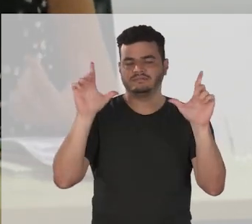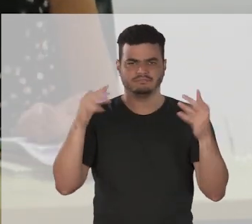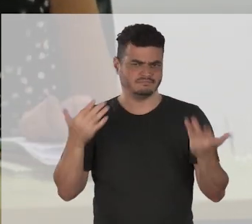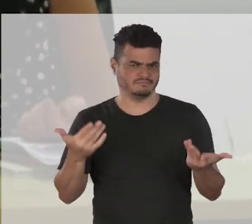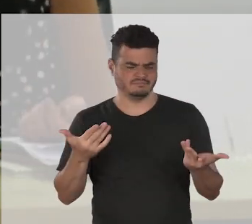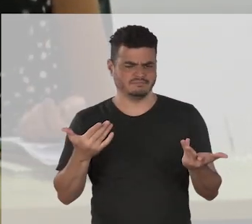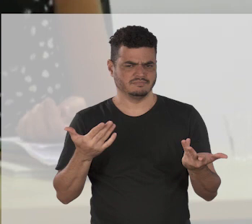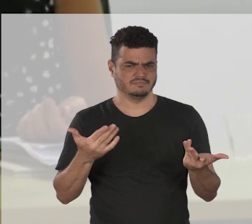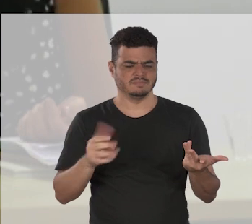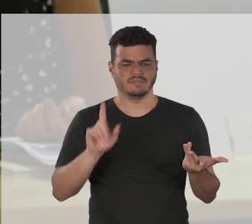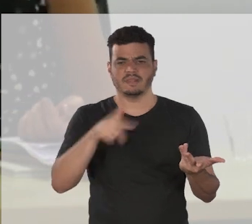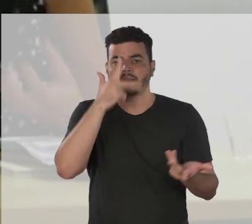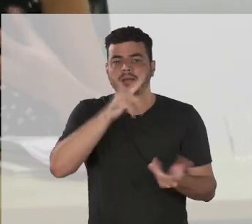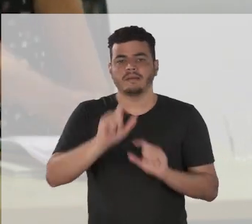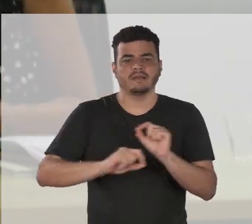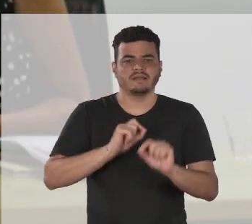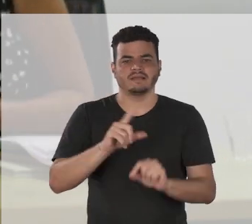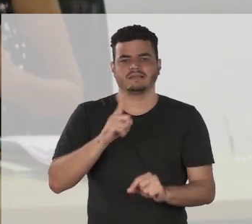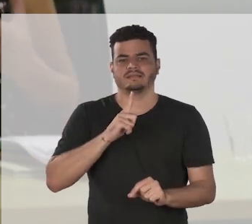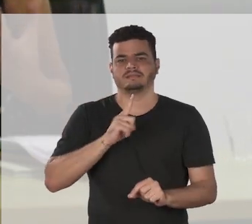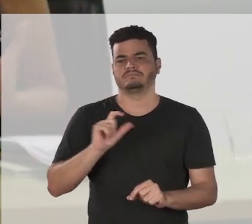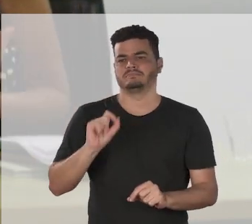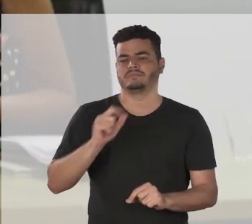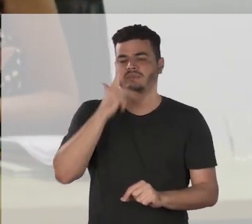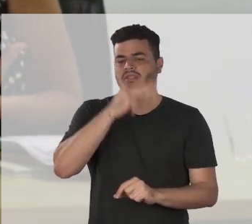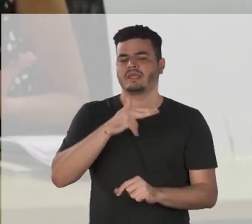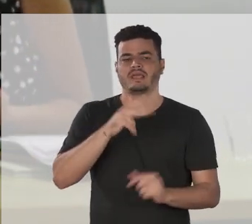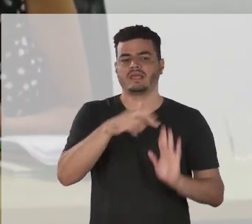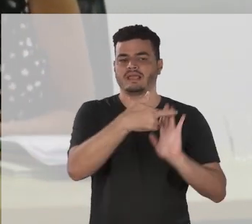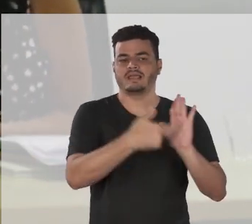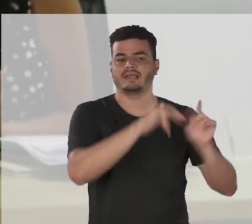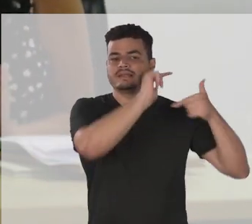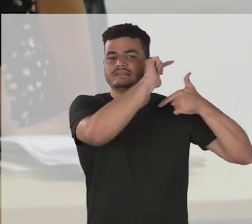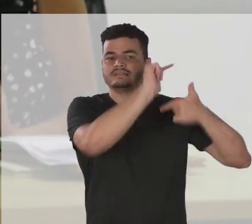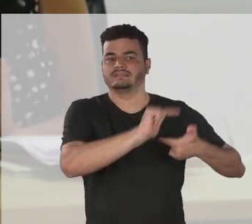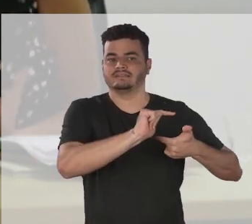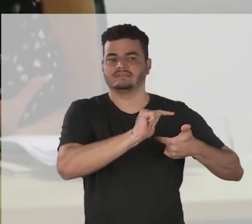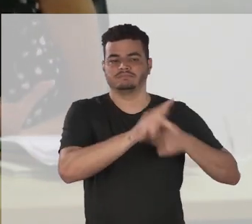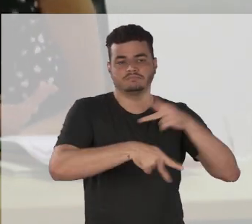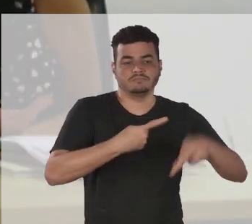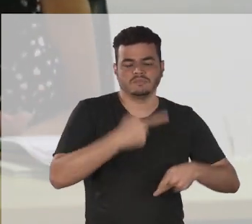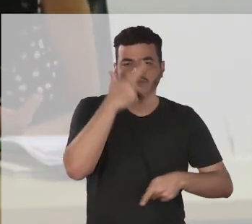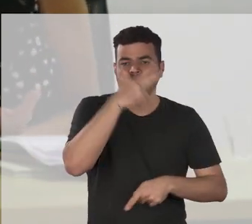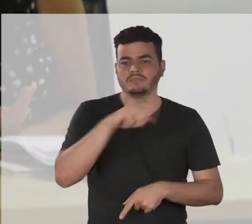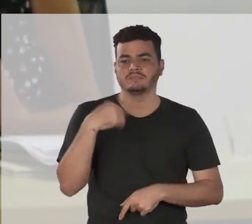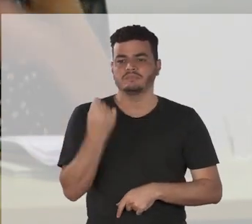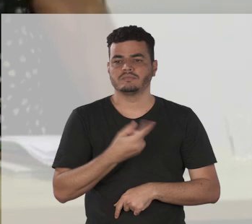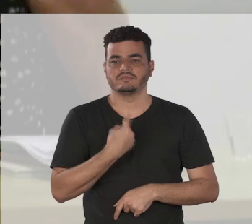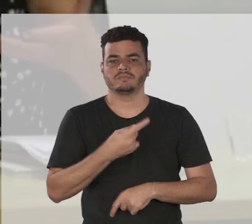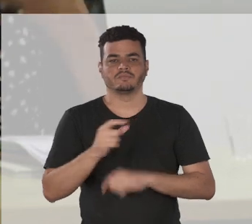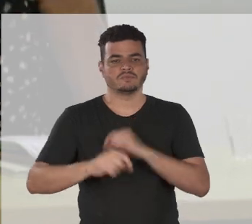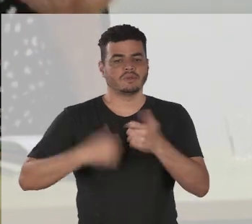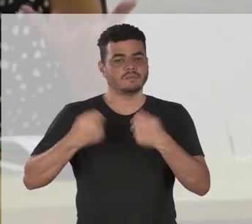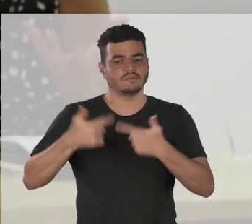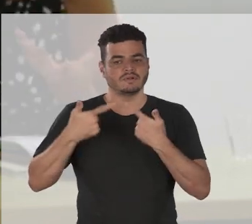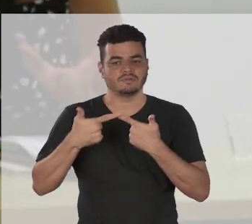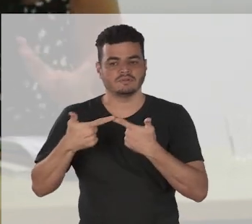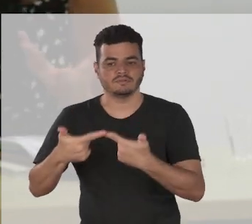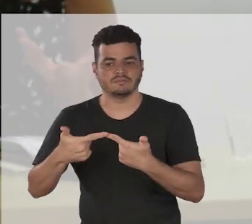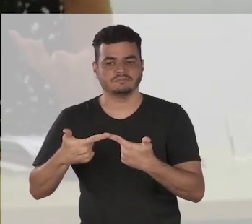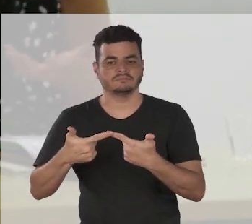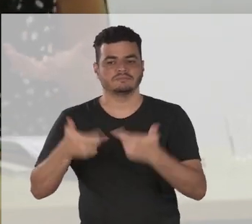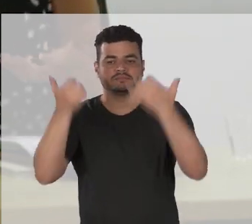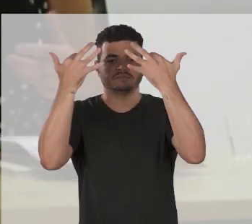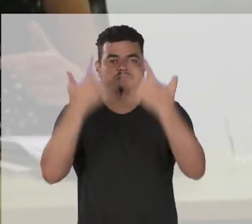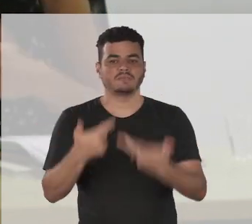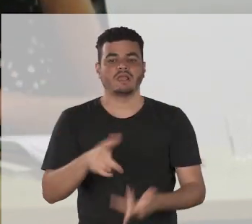né? Bom, parece para mim justamente que são obras da tradição popular que tem que seguir contando. Bom,